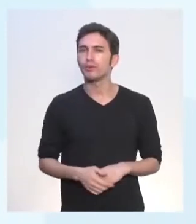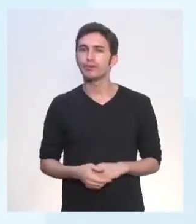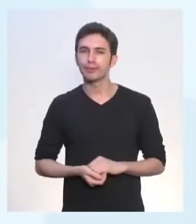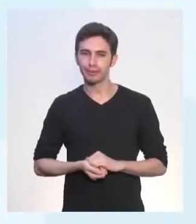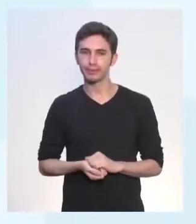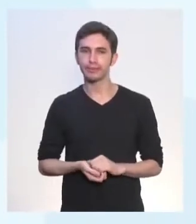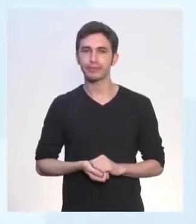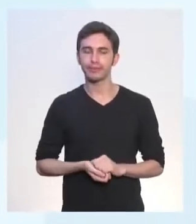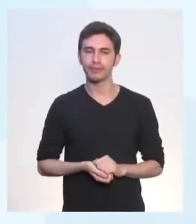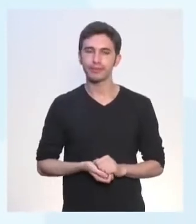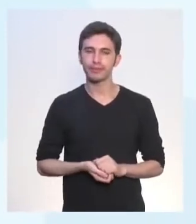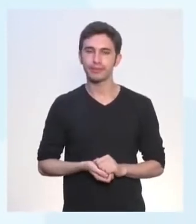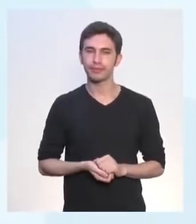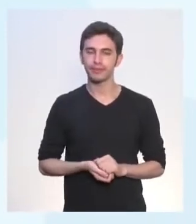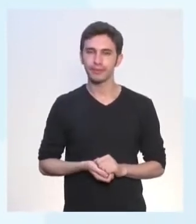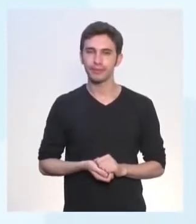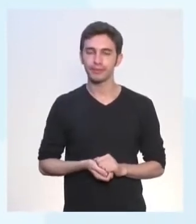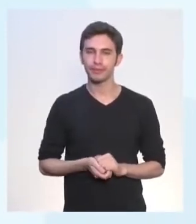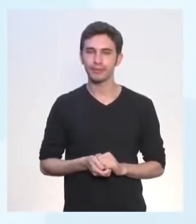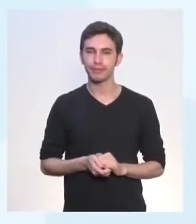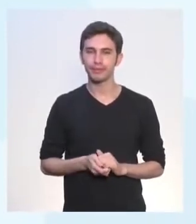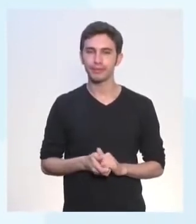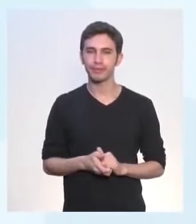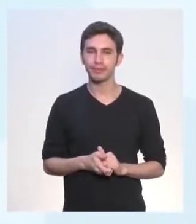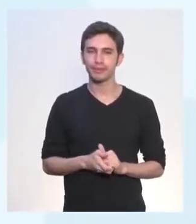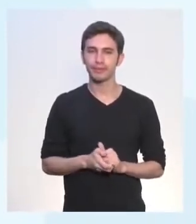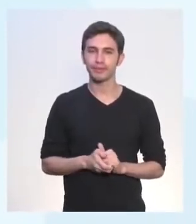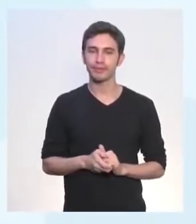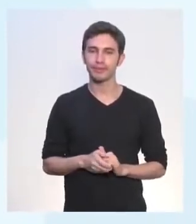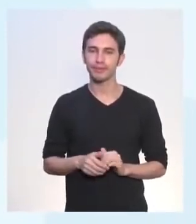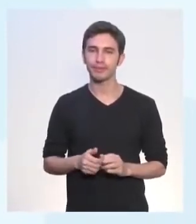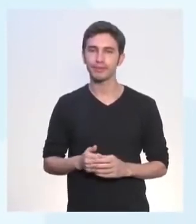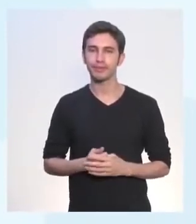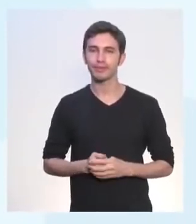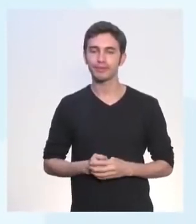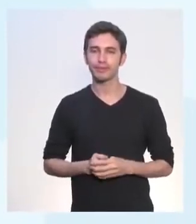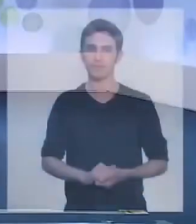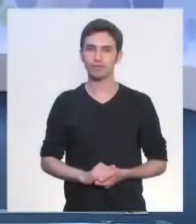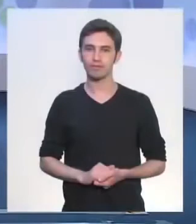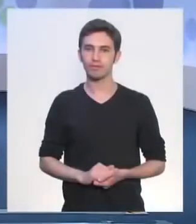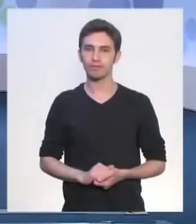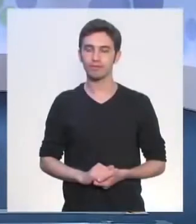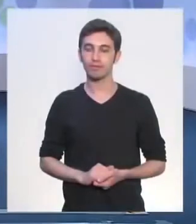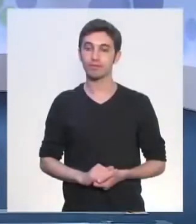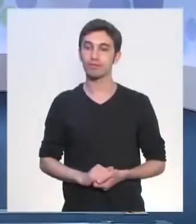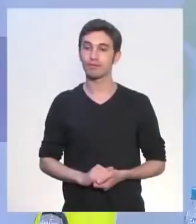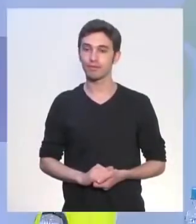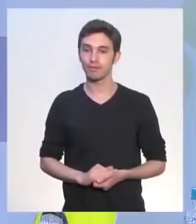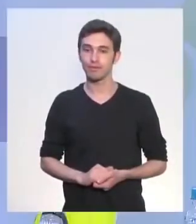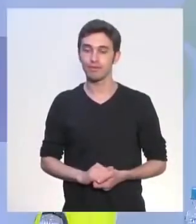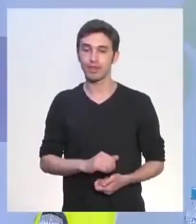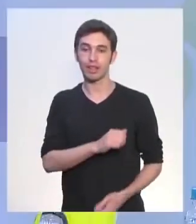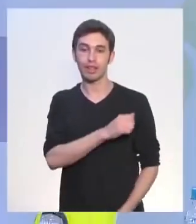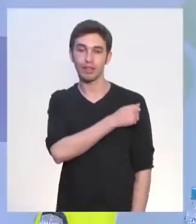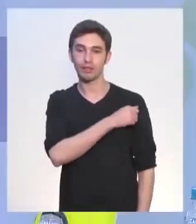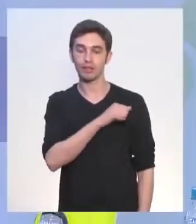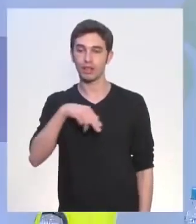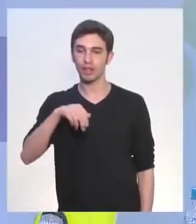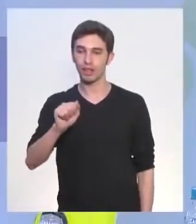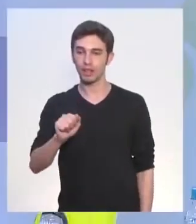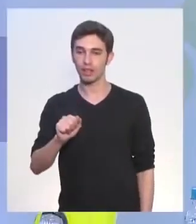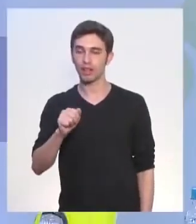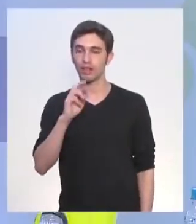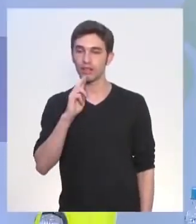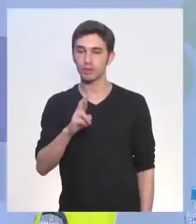vista sobre o assunto fake news, que é o assunto que a gente está tratando nas últimas aulas. Vamos lá, então. Ó. A aluna Ana Júlia